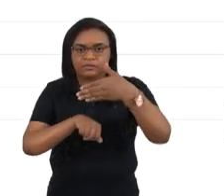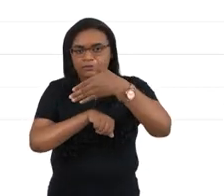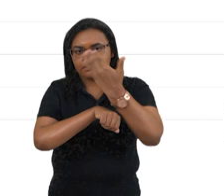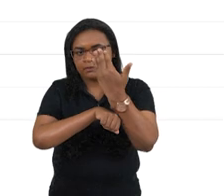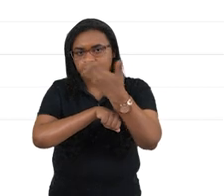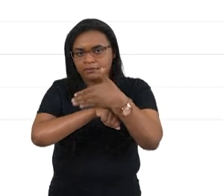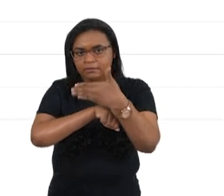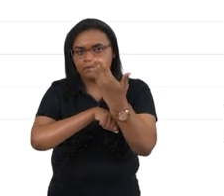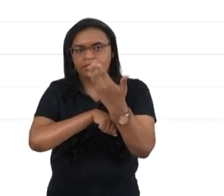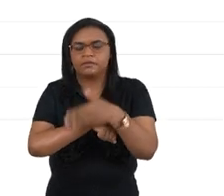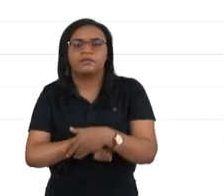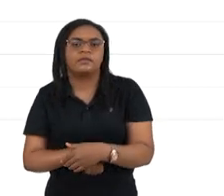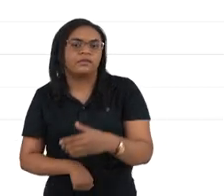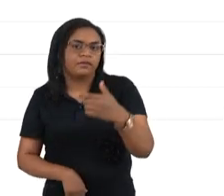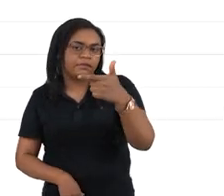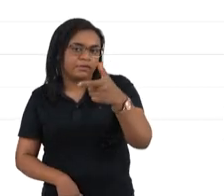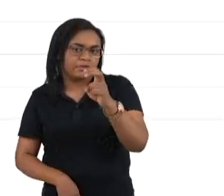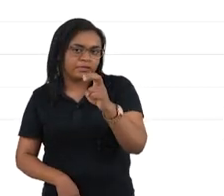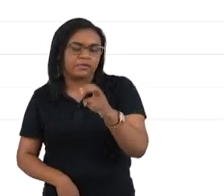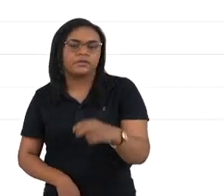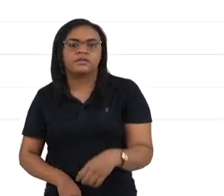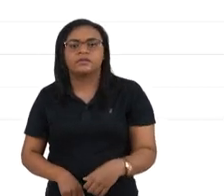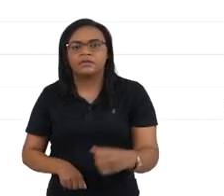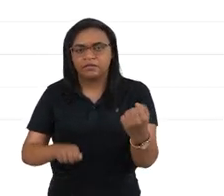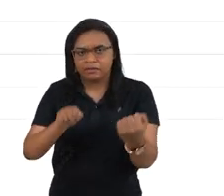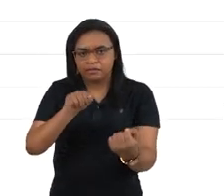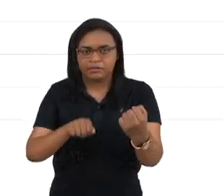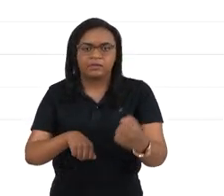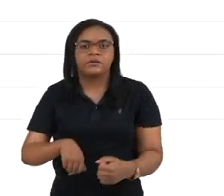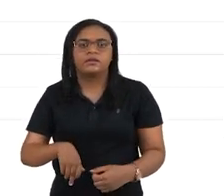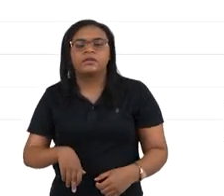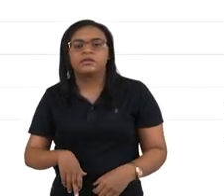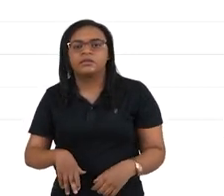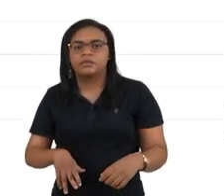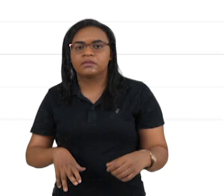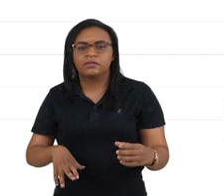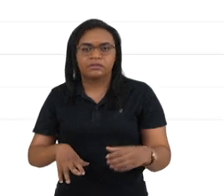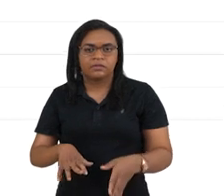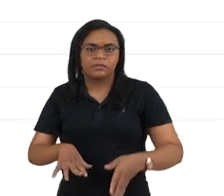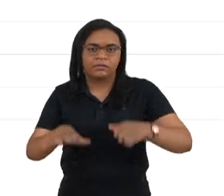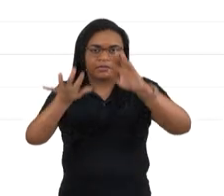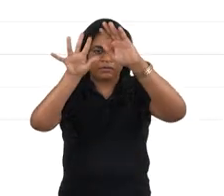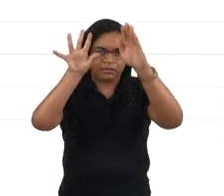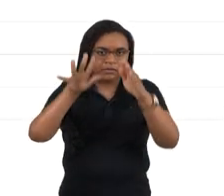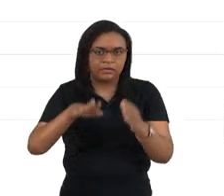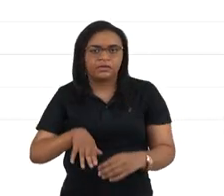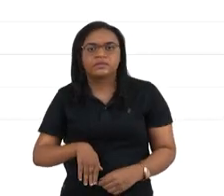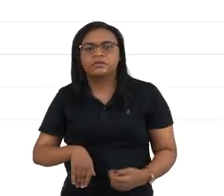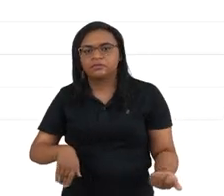Então, aqui nós temos 25 táxis, consome combustível, tá? Litros de combustível.